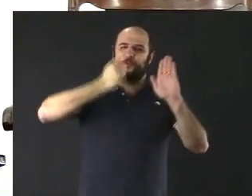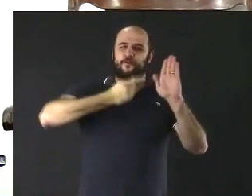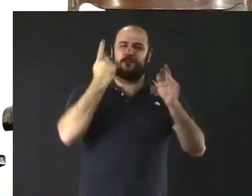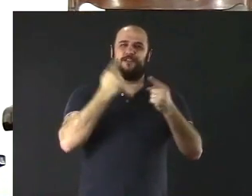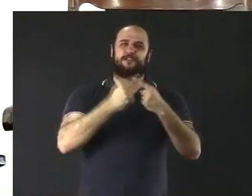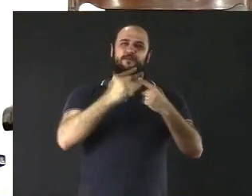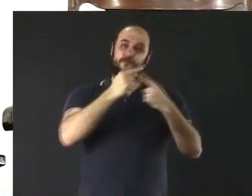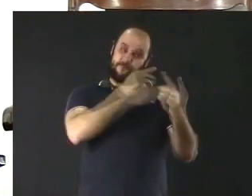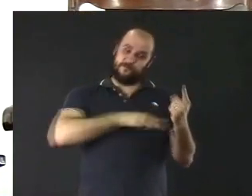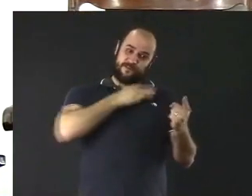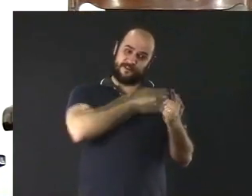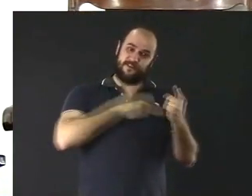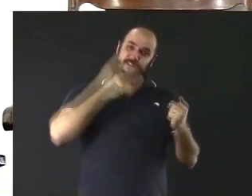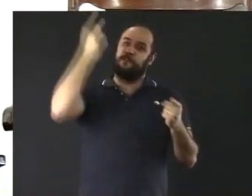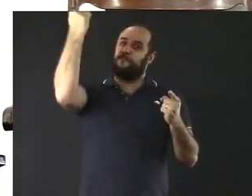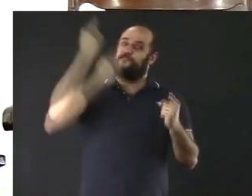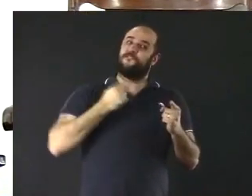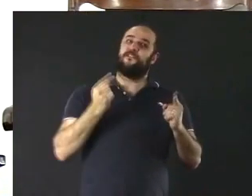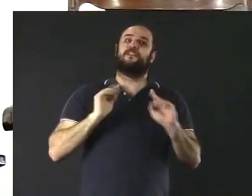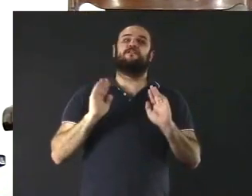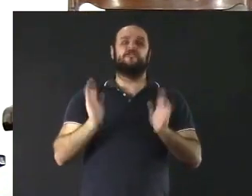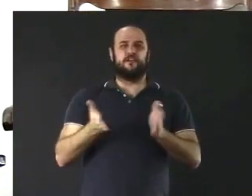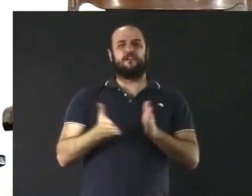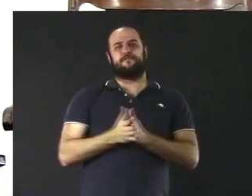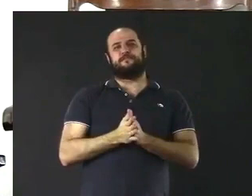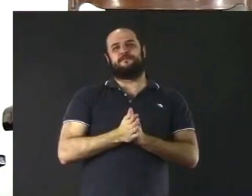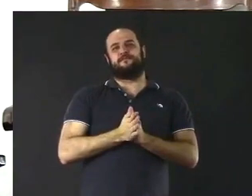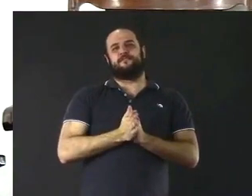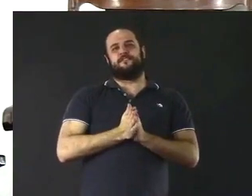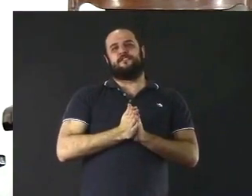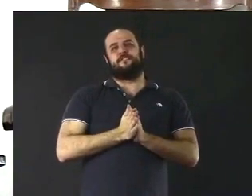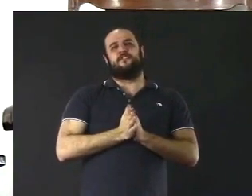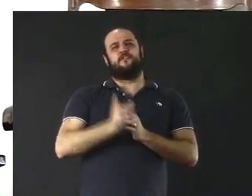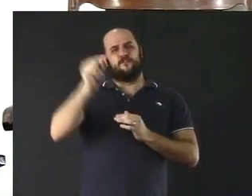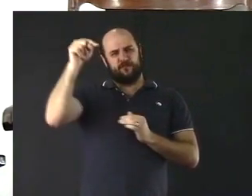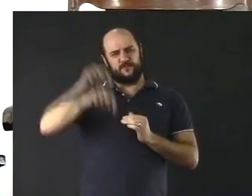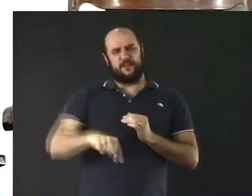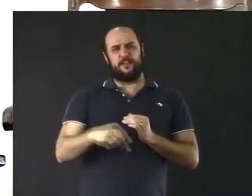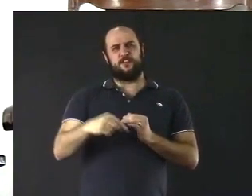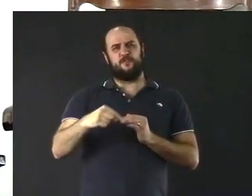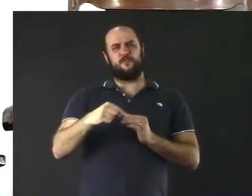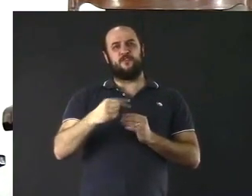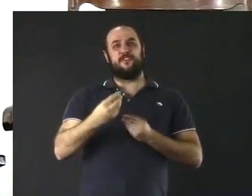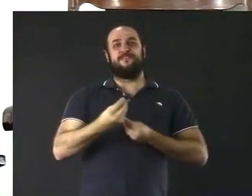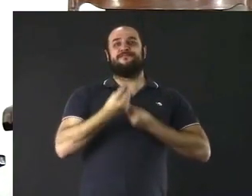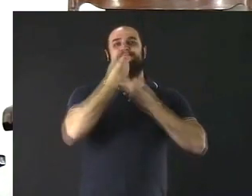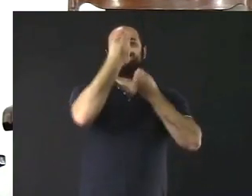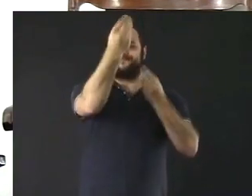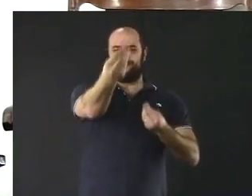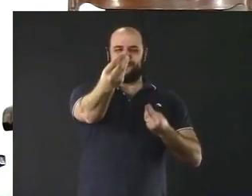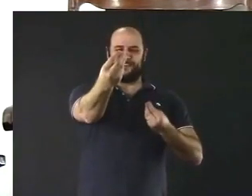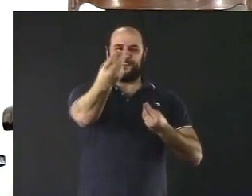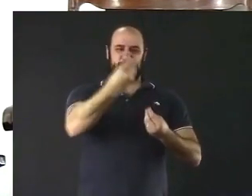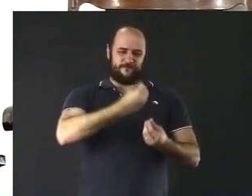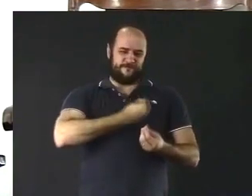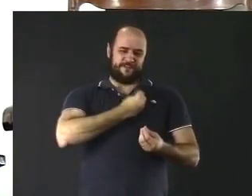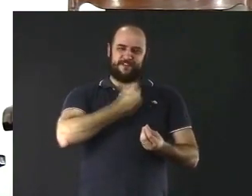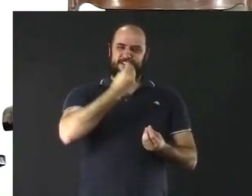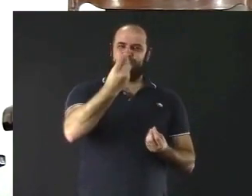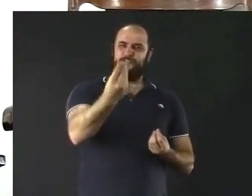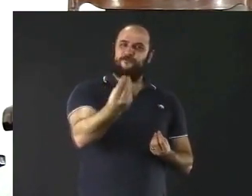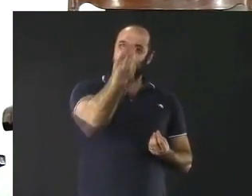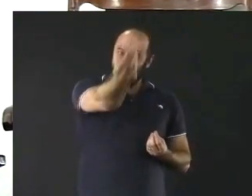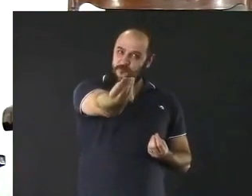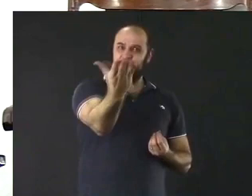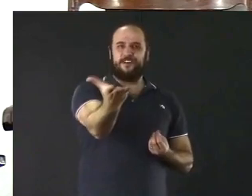apenas veio, ele veio para dar a mim e a você uma nova vida. E nós agora que